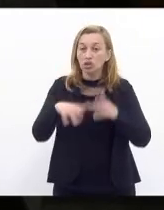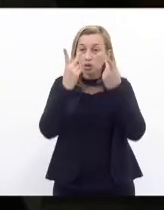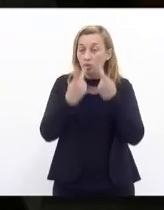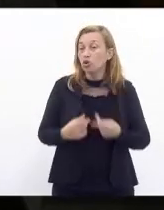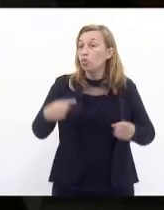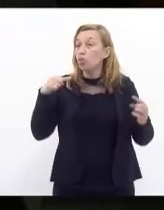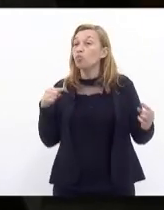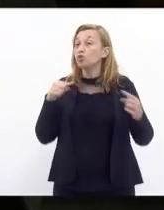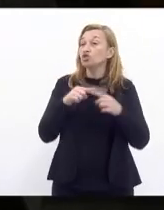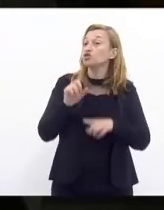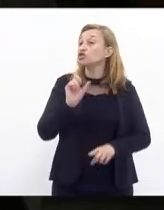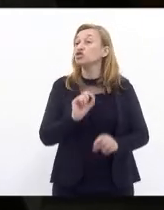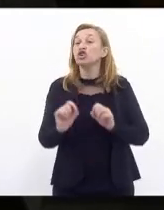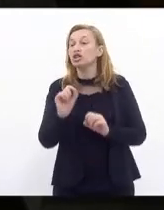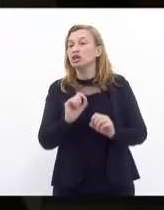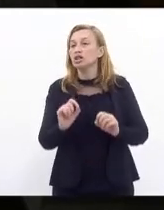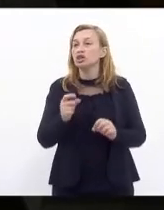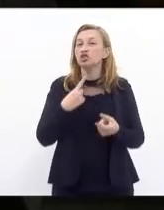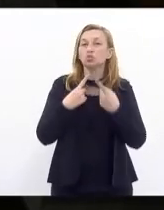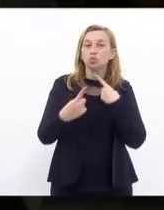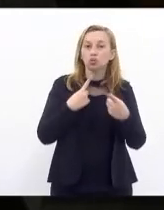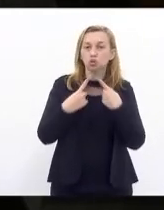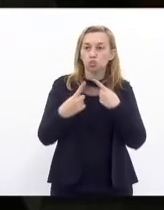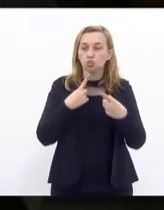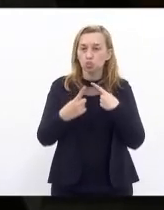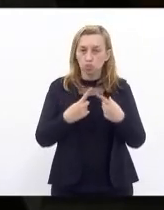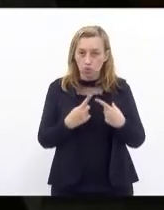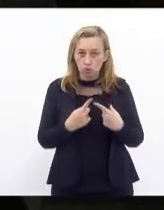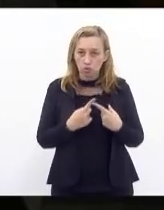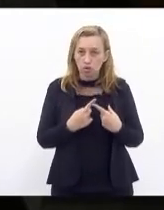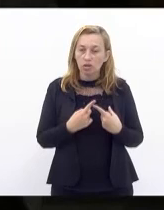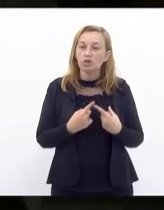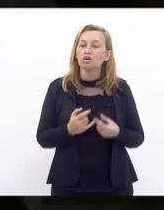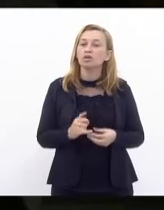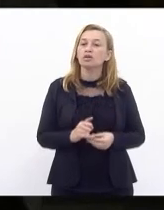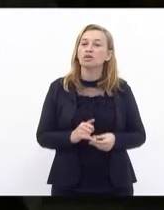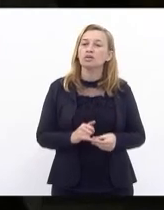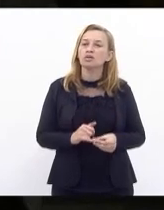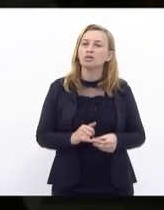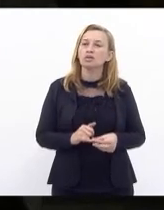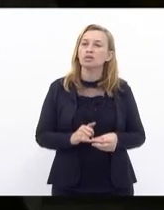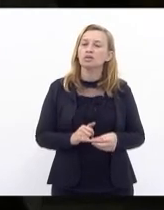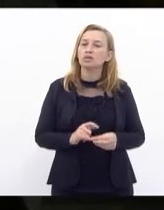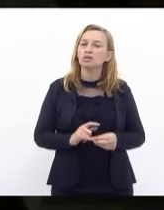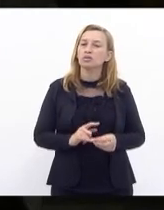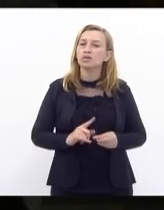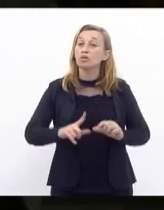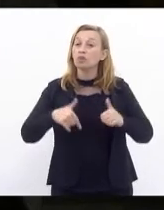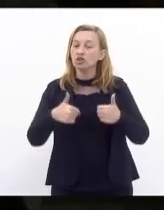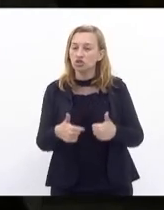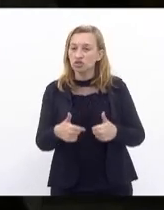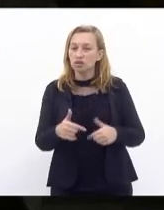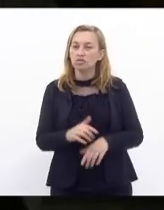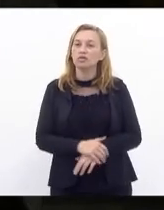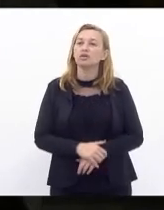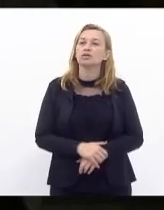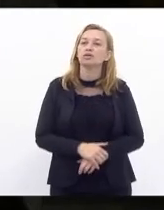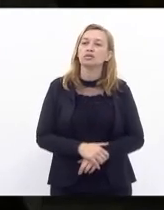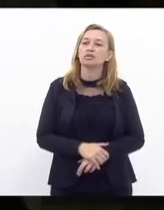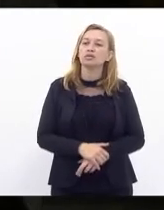objetivo de discutir a minuta de um ato normativo